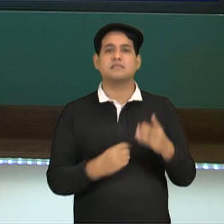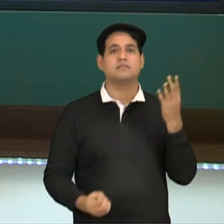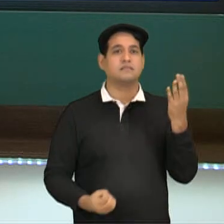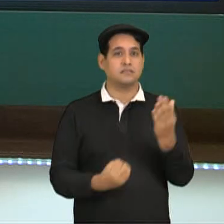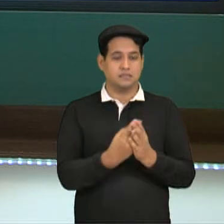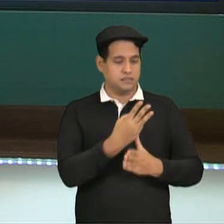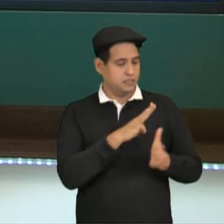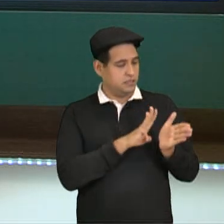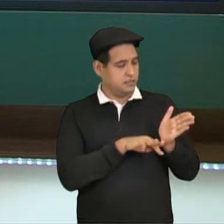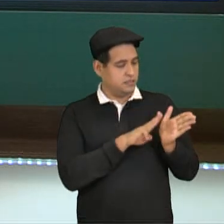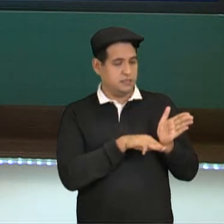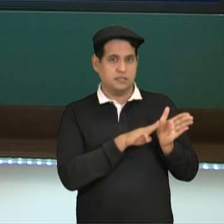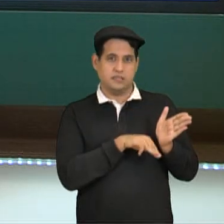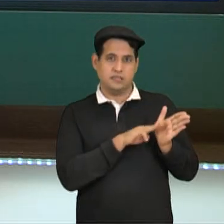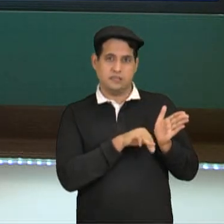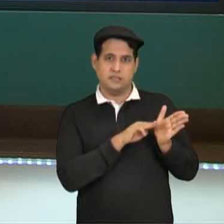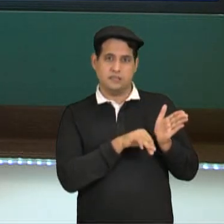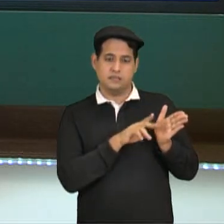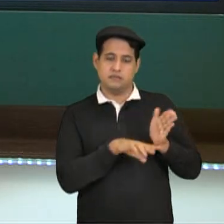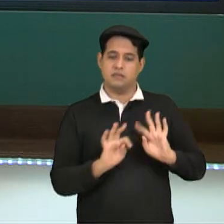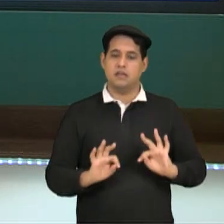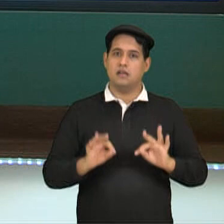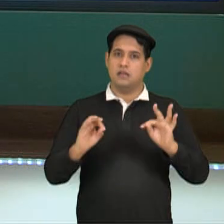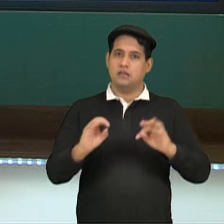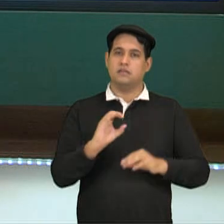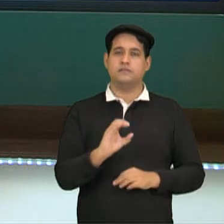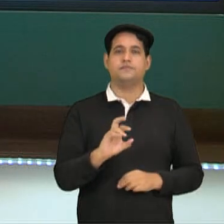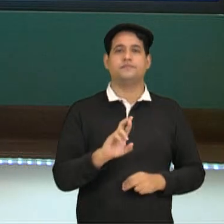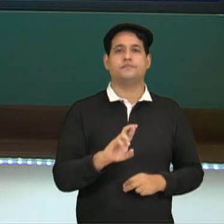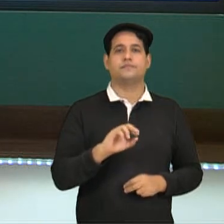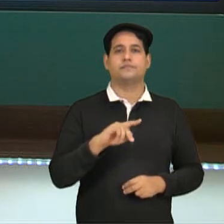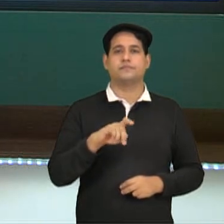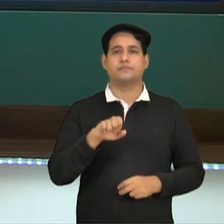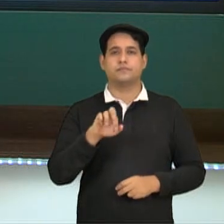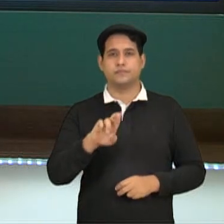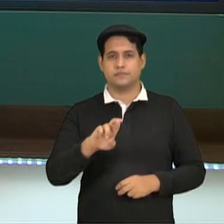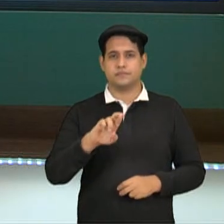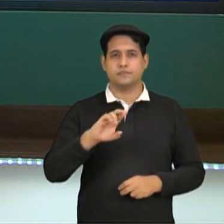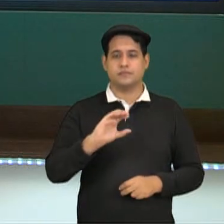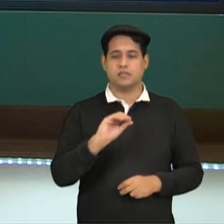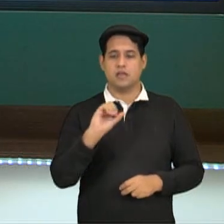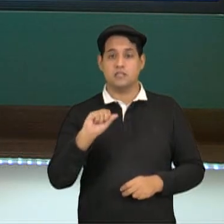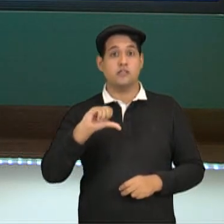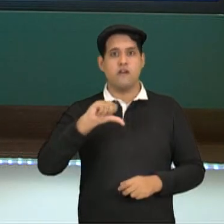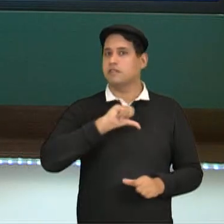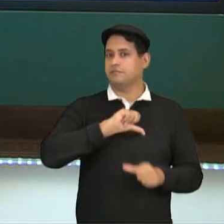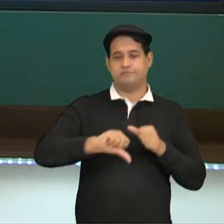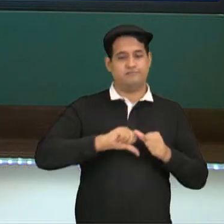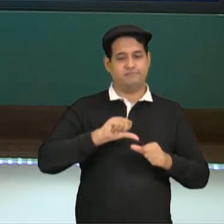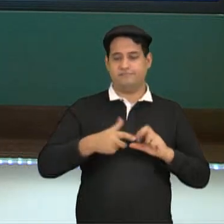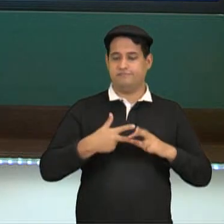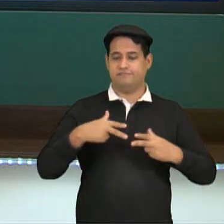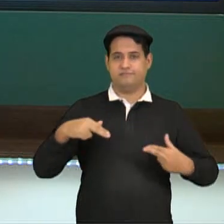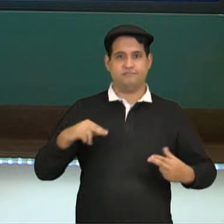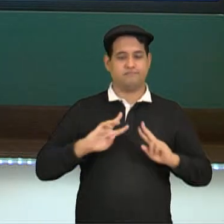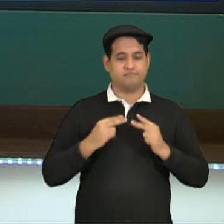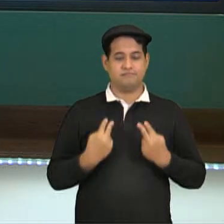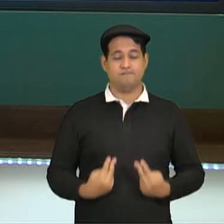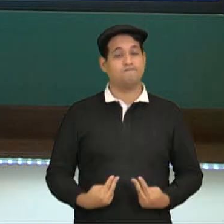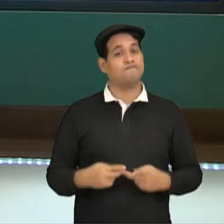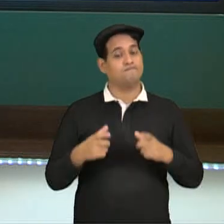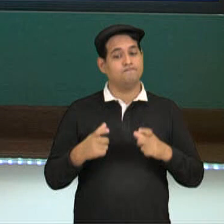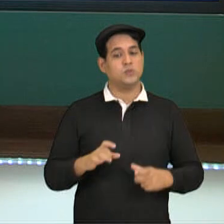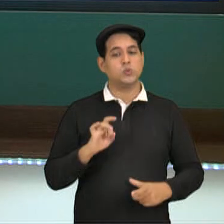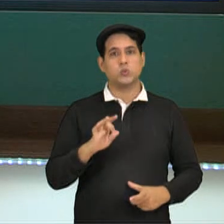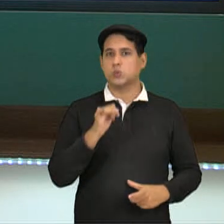uma metodologia para que a técnica do CRISPR-Cas9 não modifique o genoma humano em locais que não são